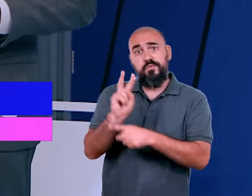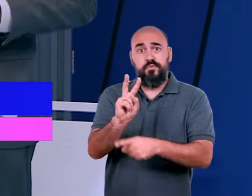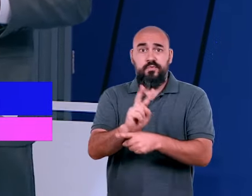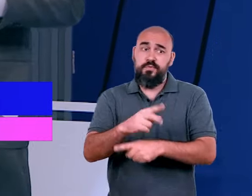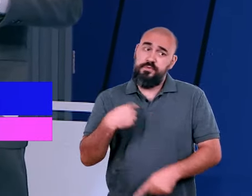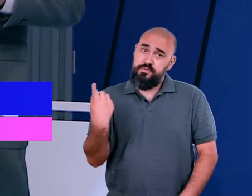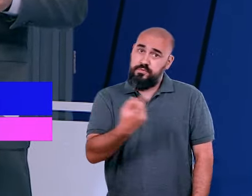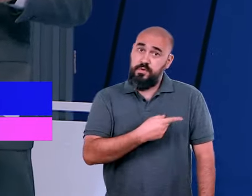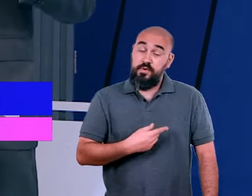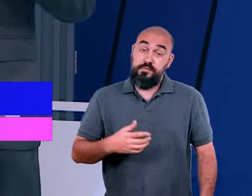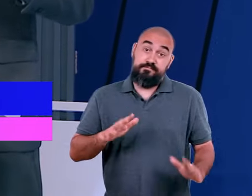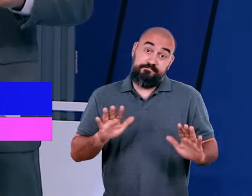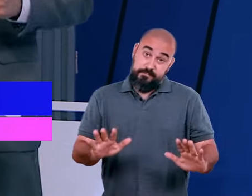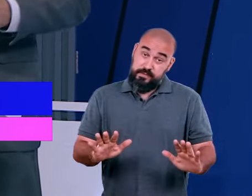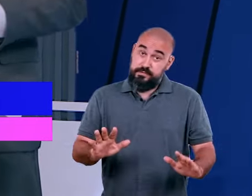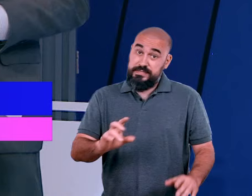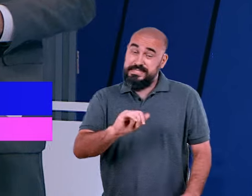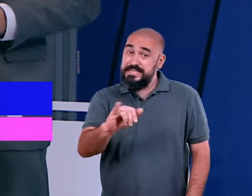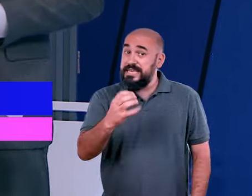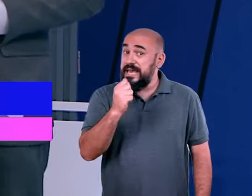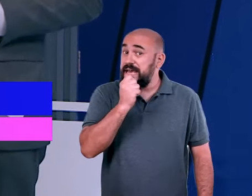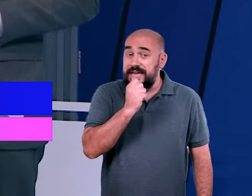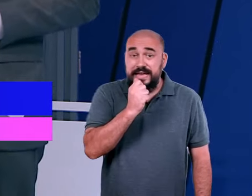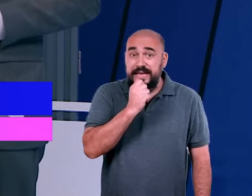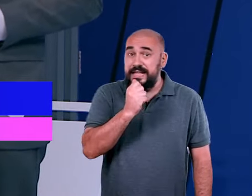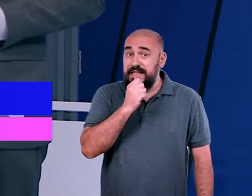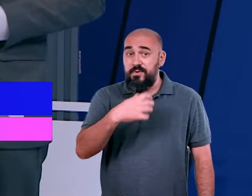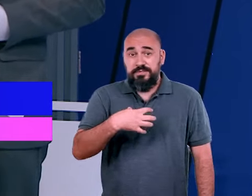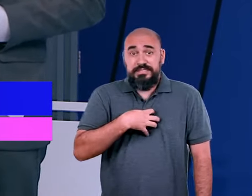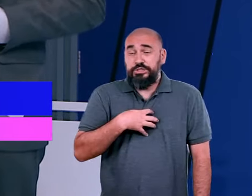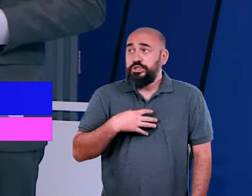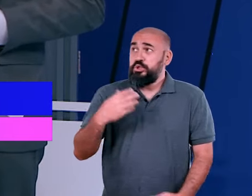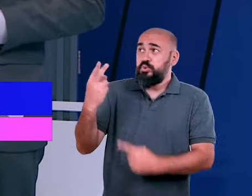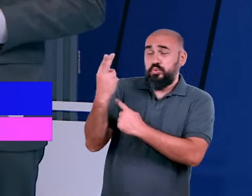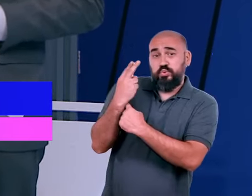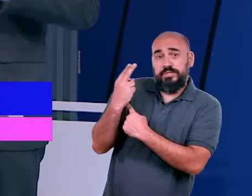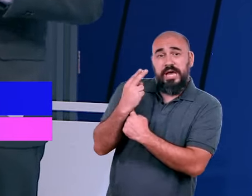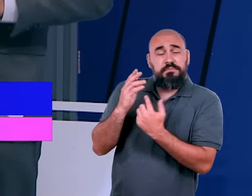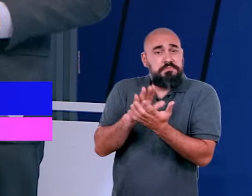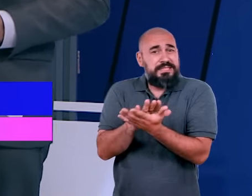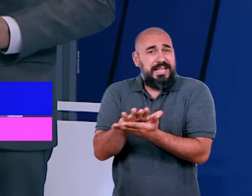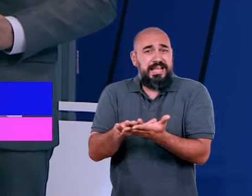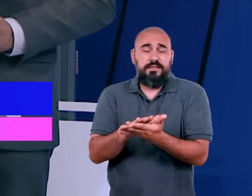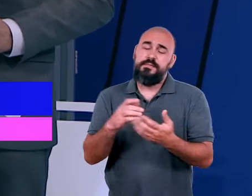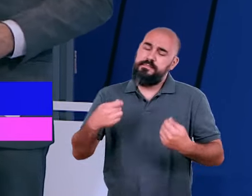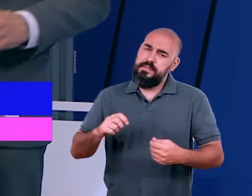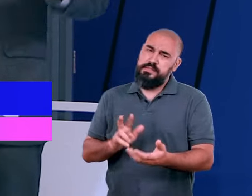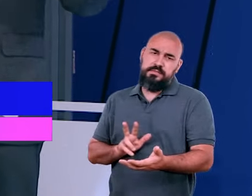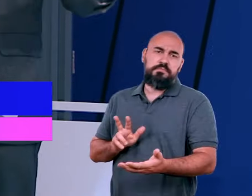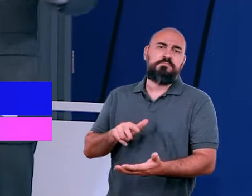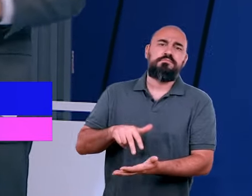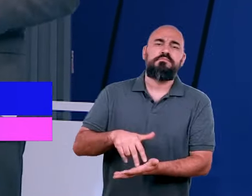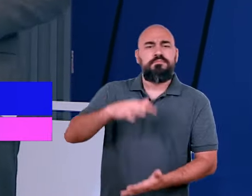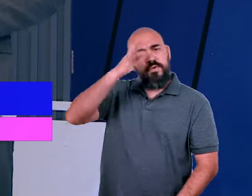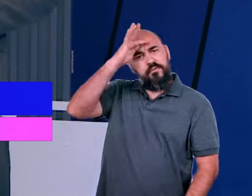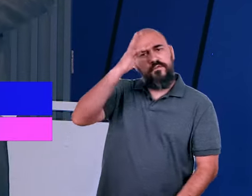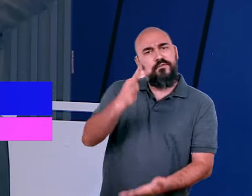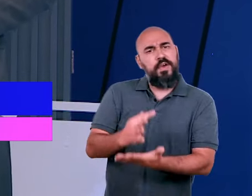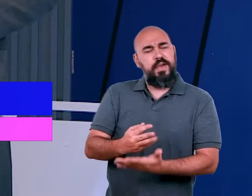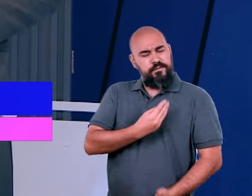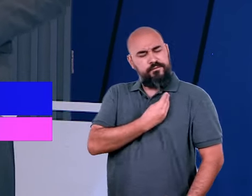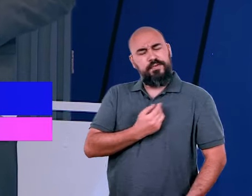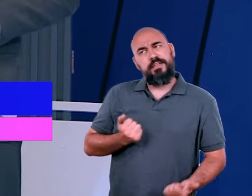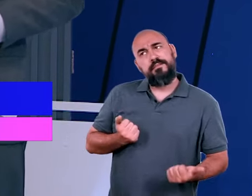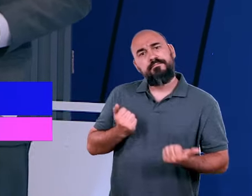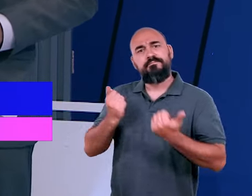se você ainda não sentiu esse cuidado do Senhor, é preciso dar um passo de fé, entregar-se completamente a